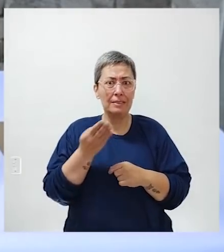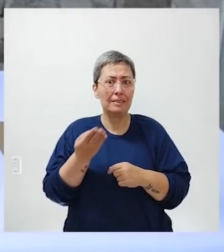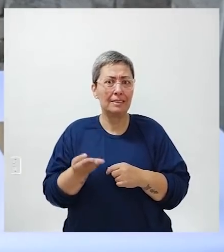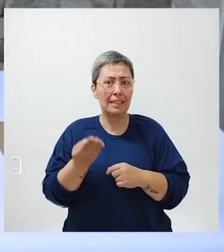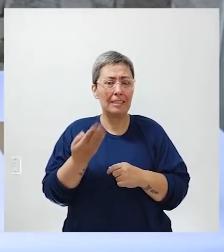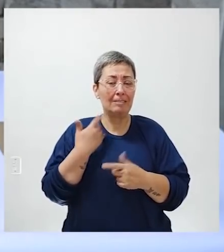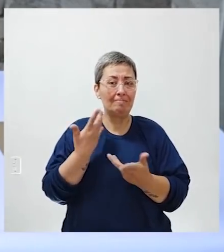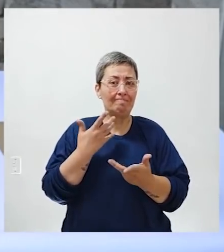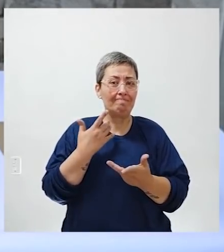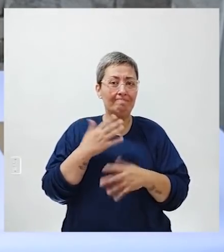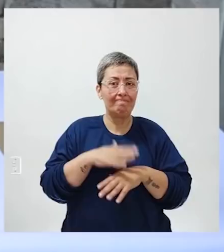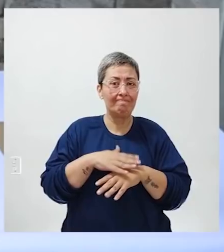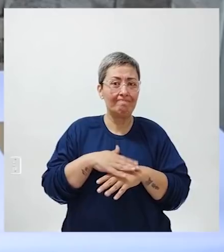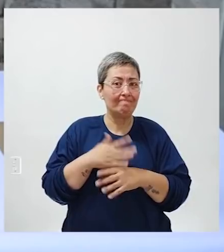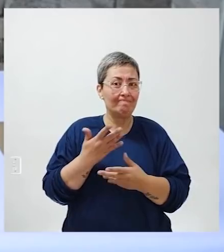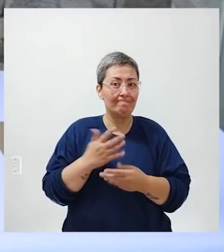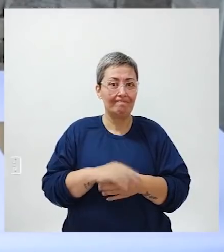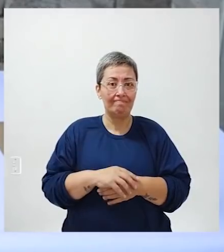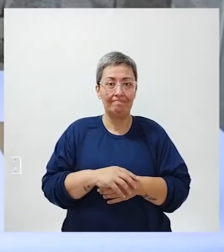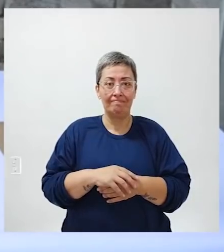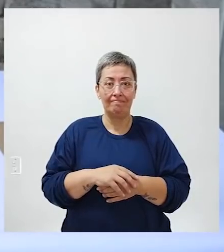que eu tenho que pagar?